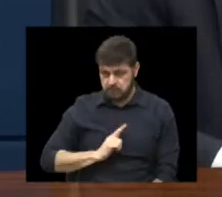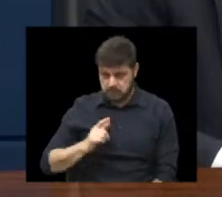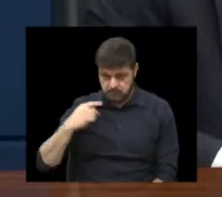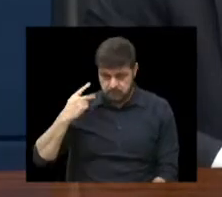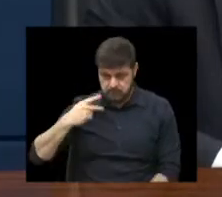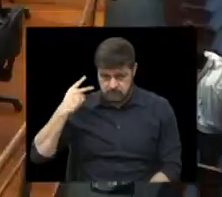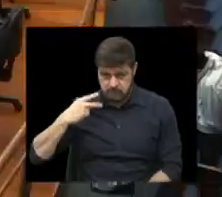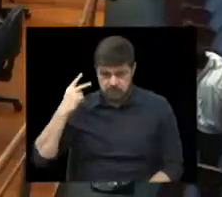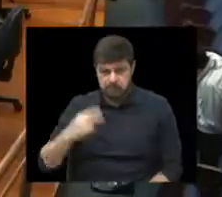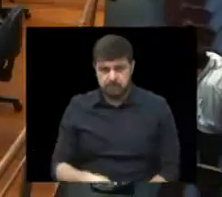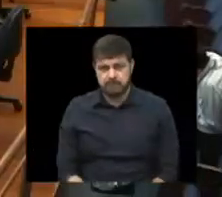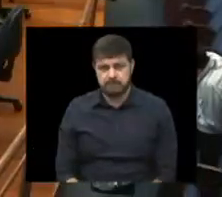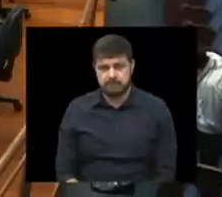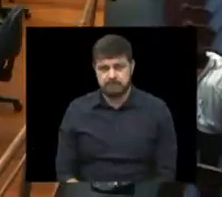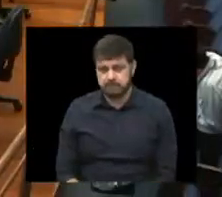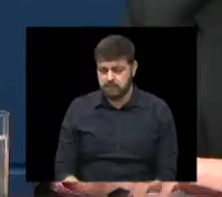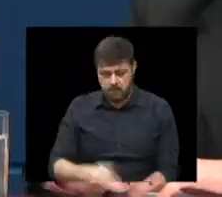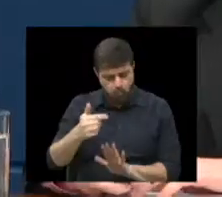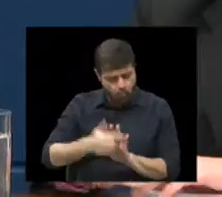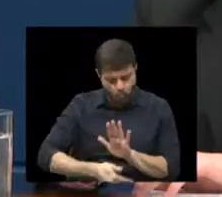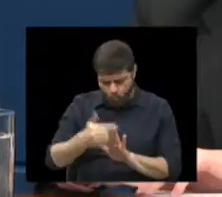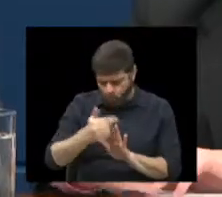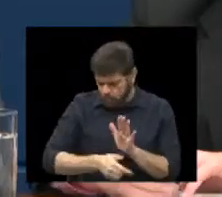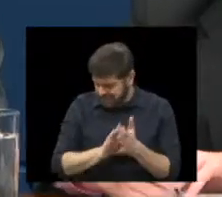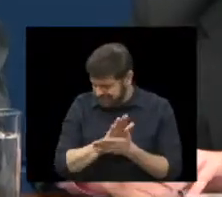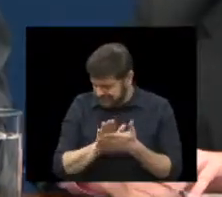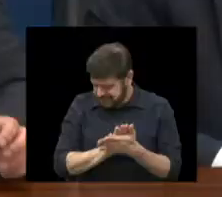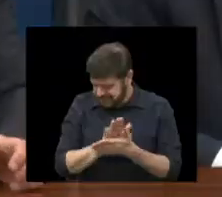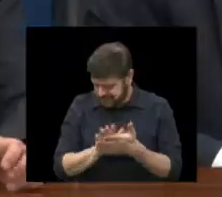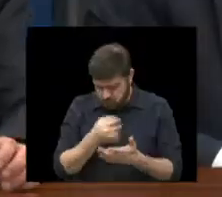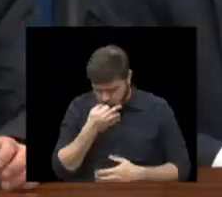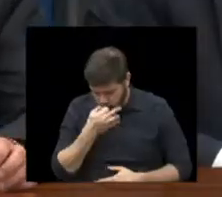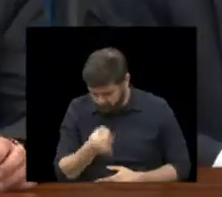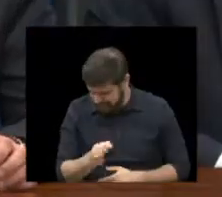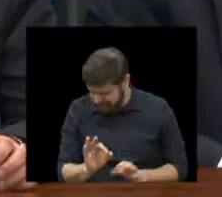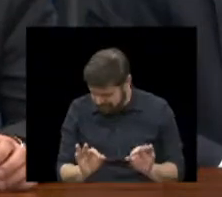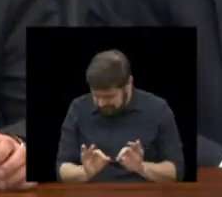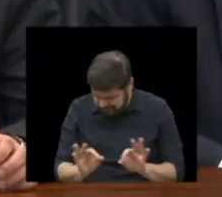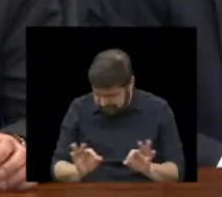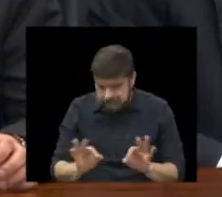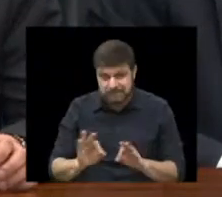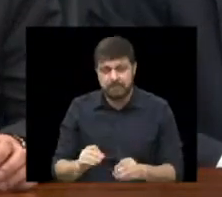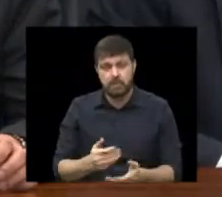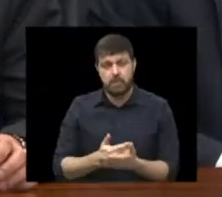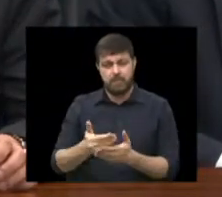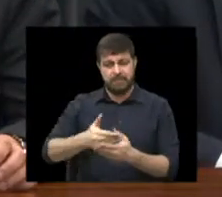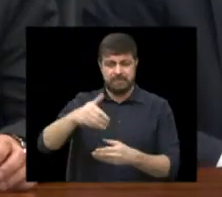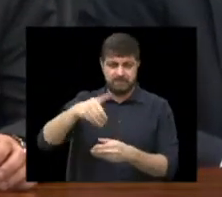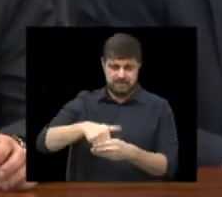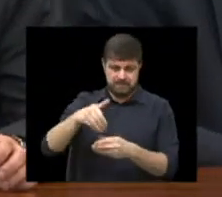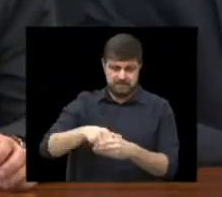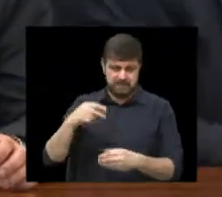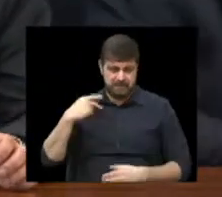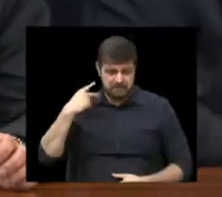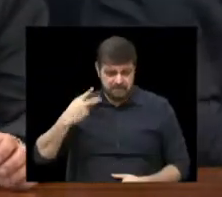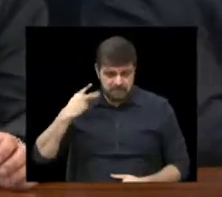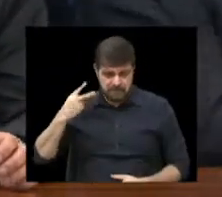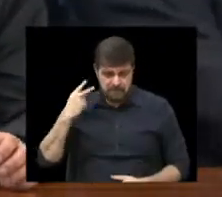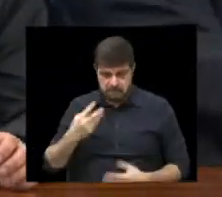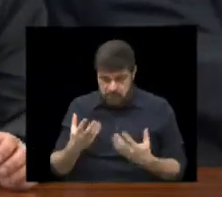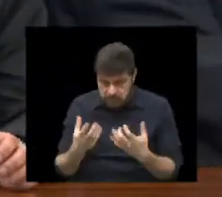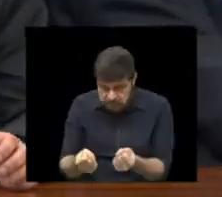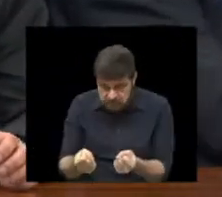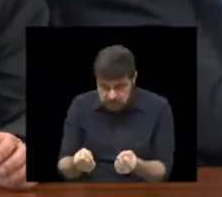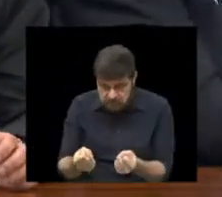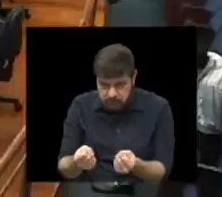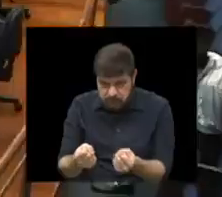Senhor presidente, Rafa Zimbaldi, não existe mais vereadores inscritos. Não havendo mais vereadores inscritos, a matéria vai à votação. Vereadores favoráveis permaneçam